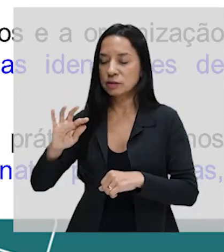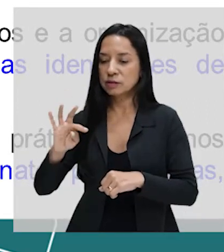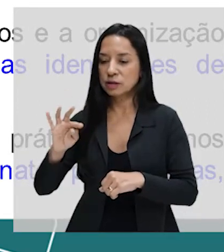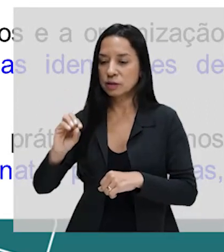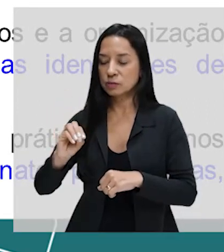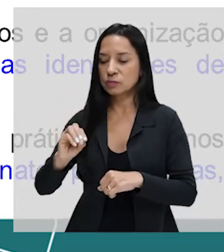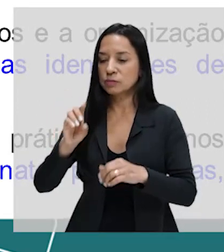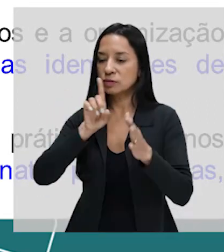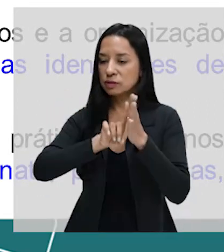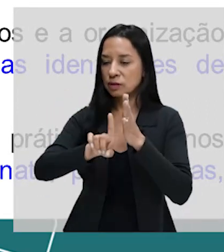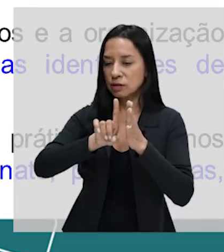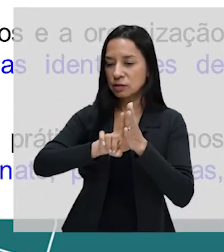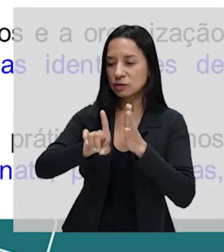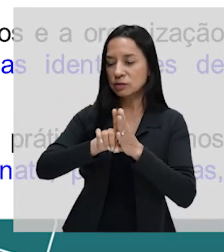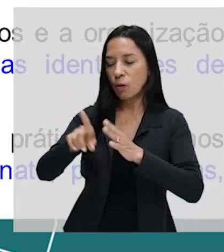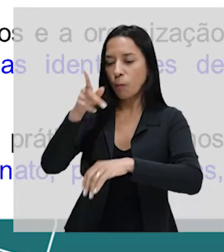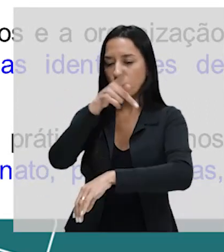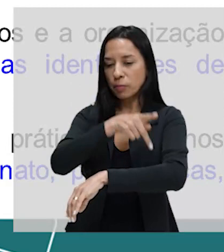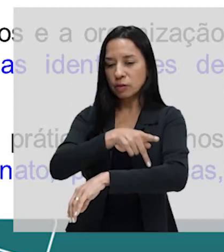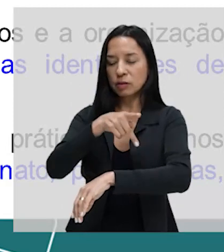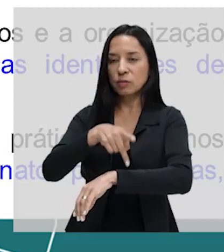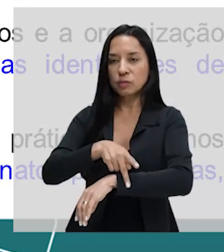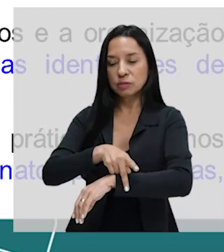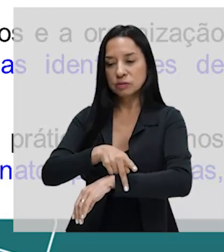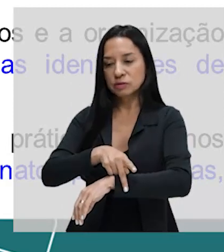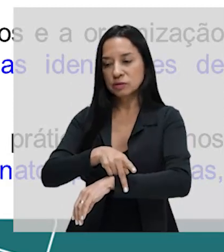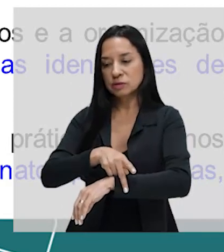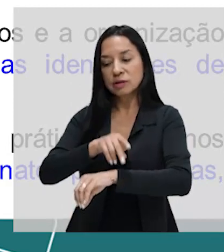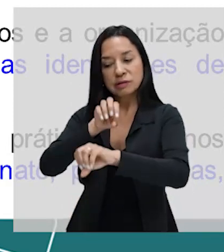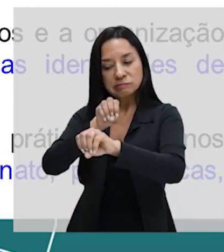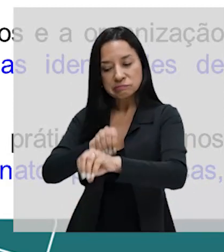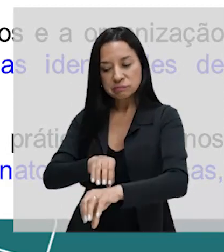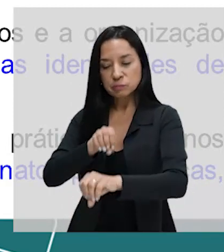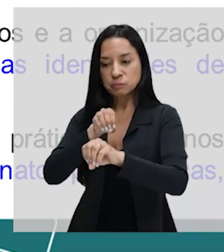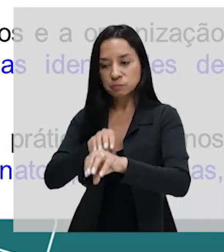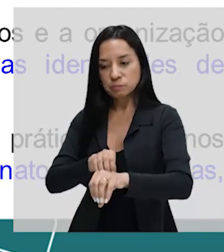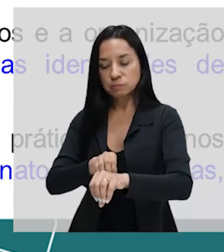na questão da pedagogia, ou seja, ensinando,